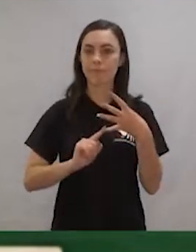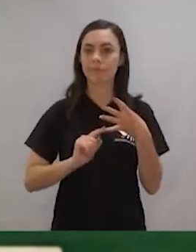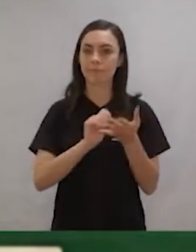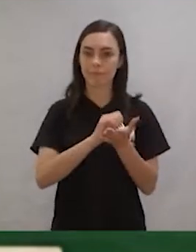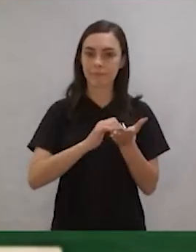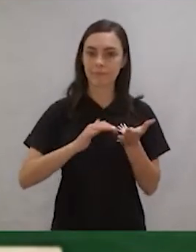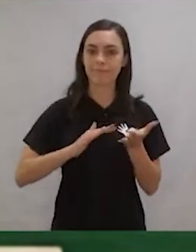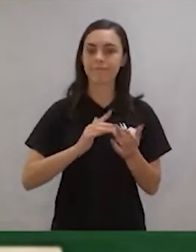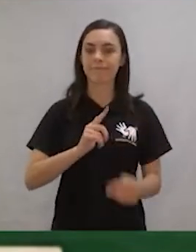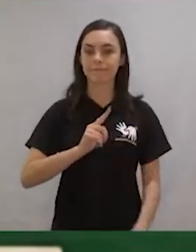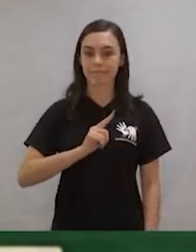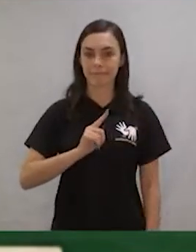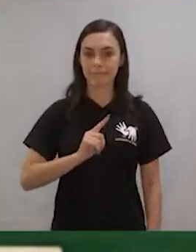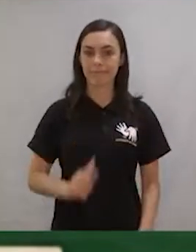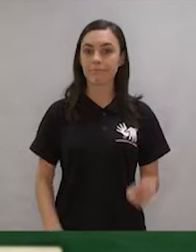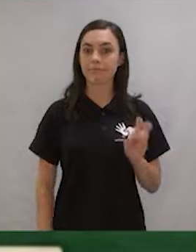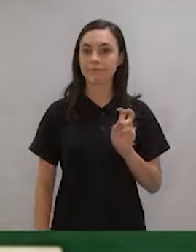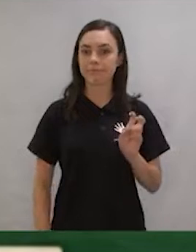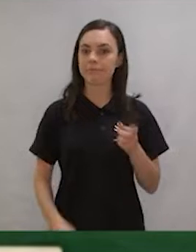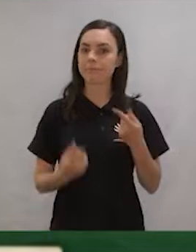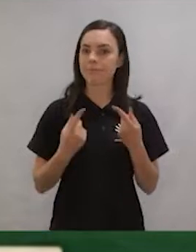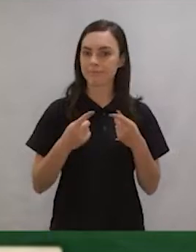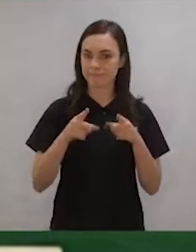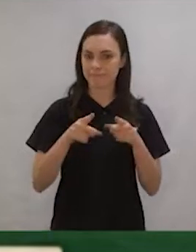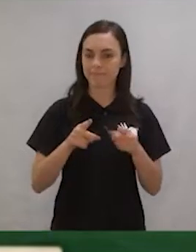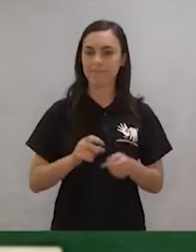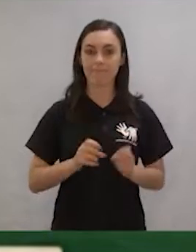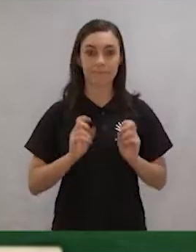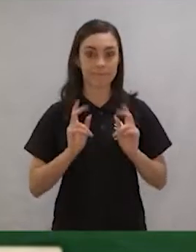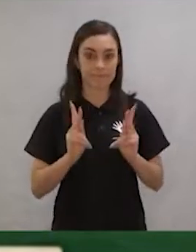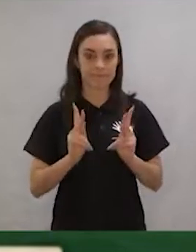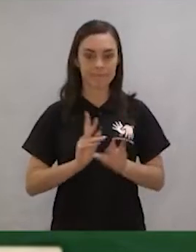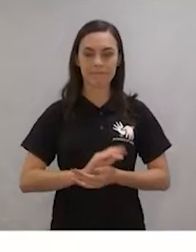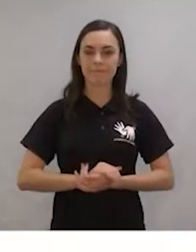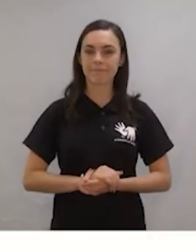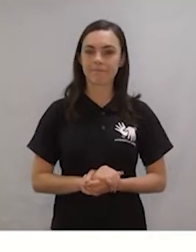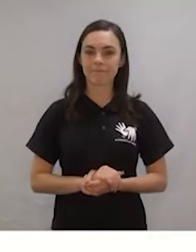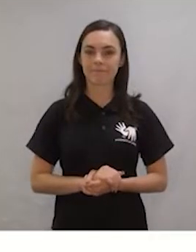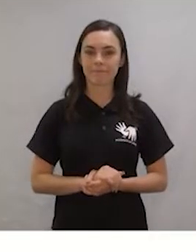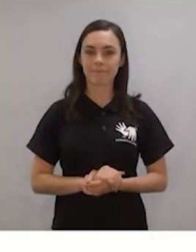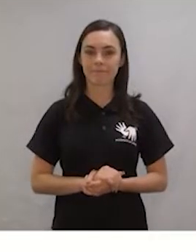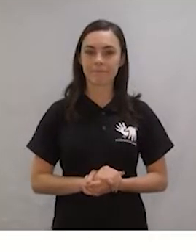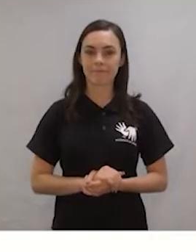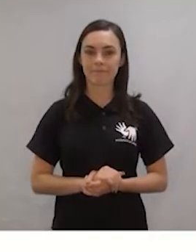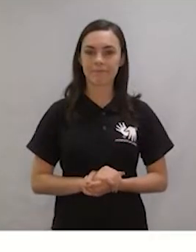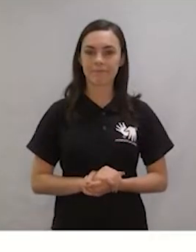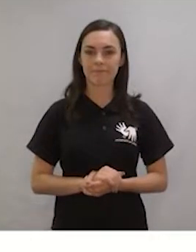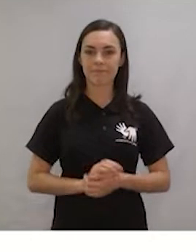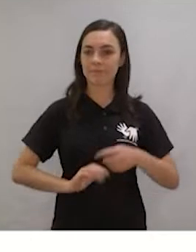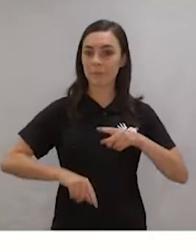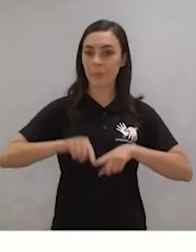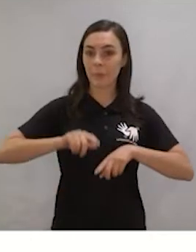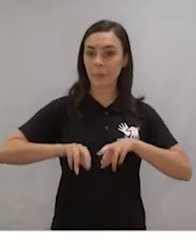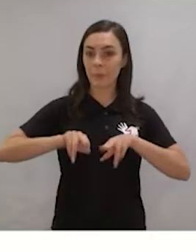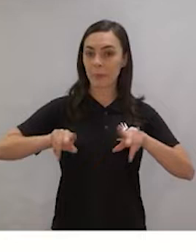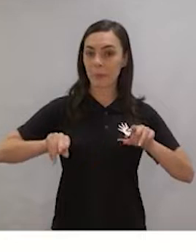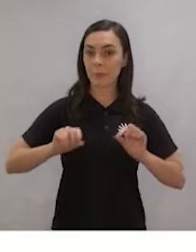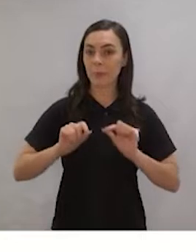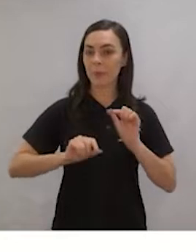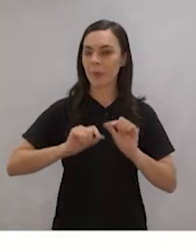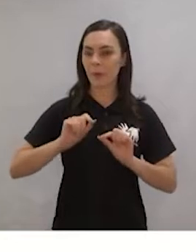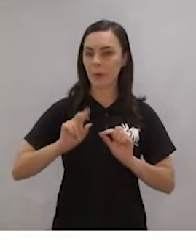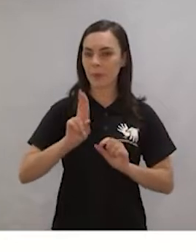fazer algumas atividades e desafios, certo? Vamos para o nosso material